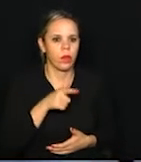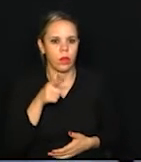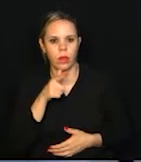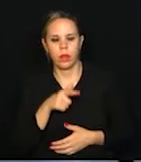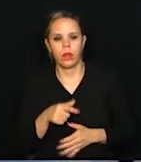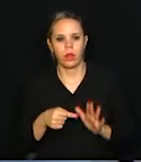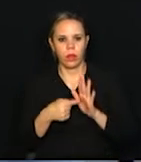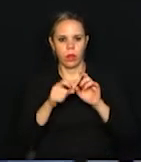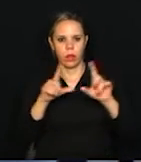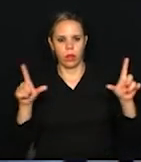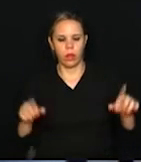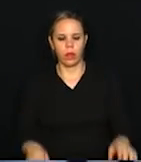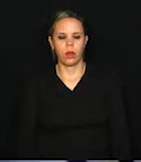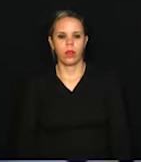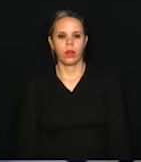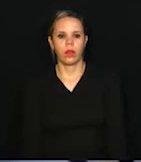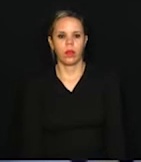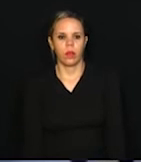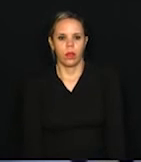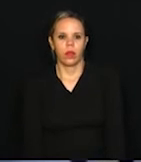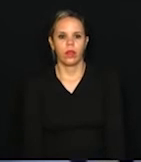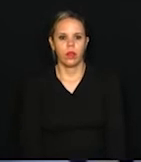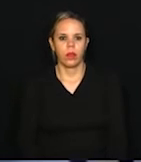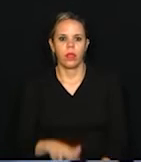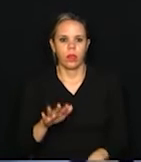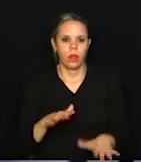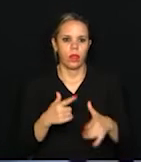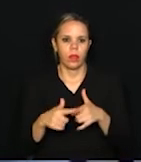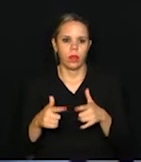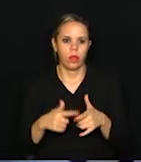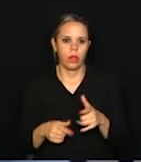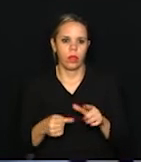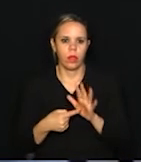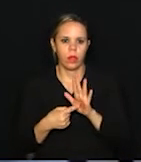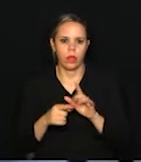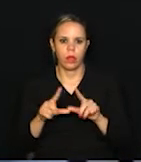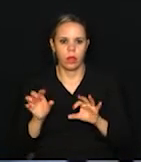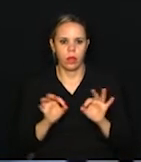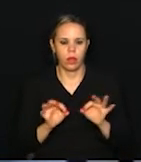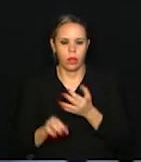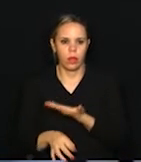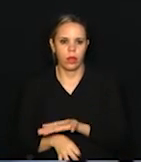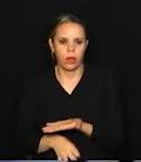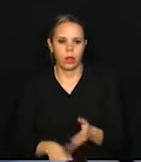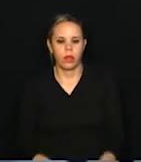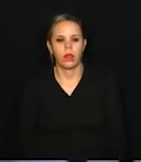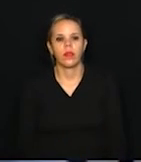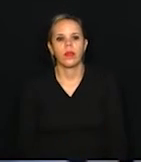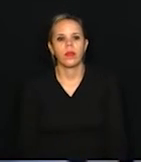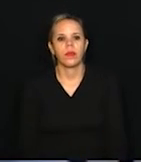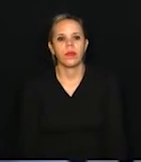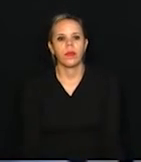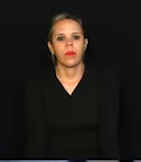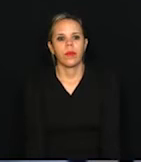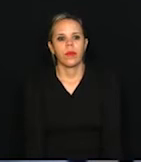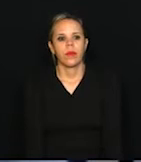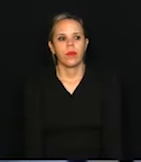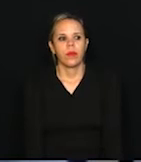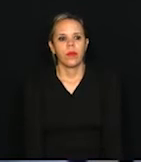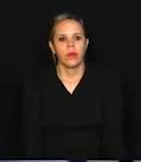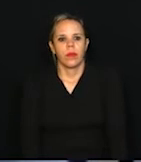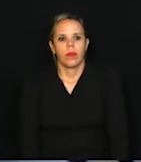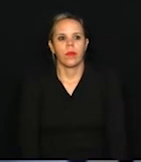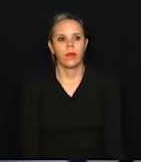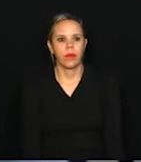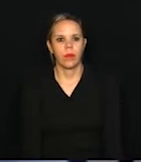a apresentação no sistema, que às vezes a gente sempre tem algum probleminha aí de ajuste, vamos ver se a gente consegue subir aqui.